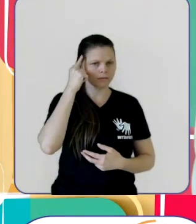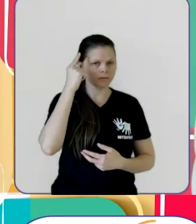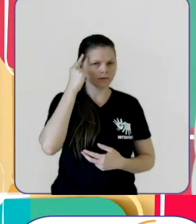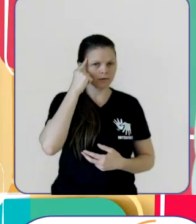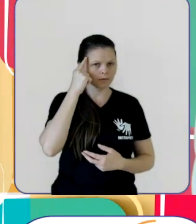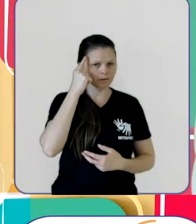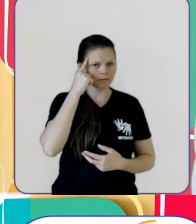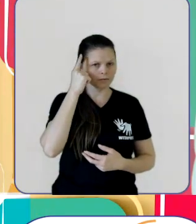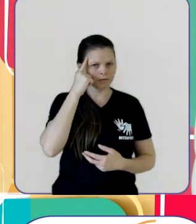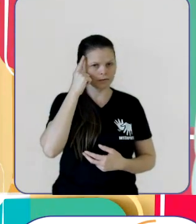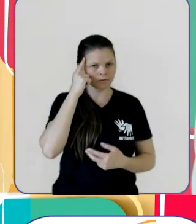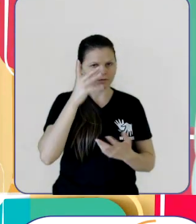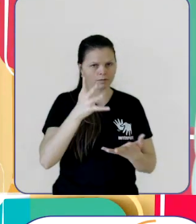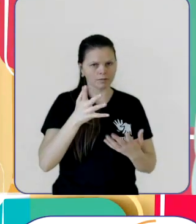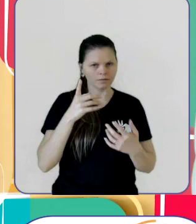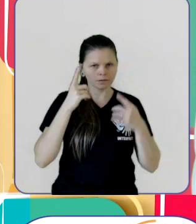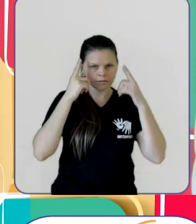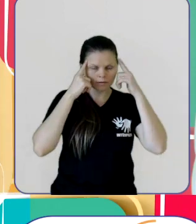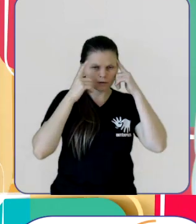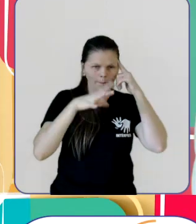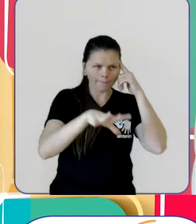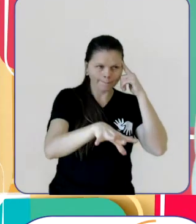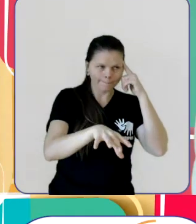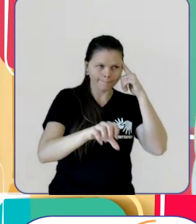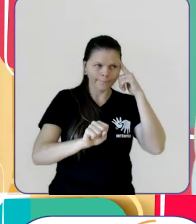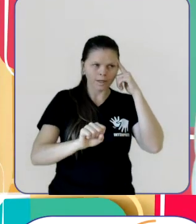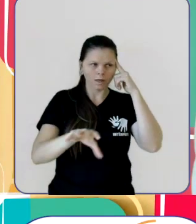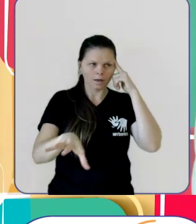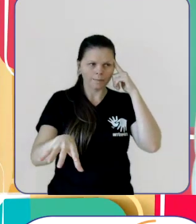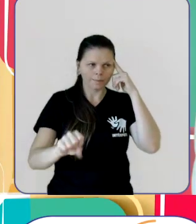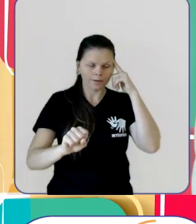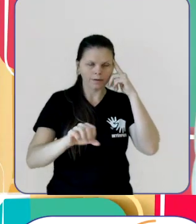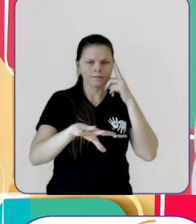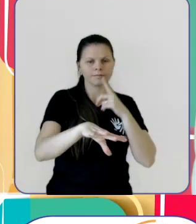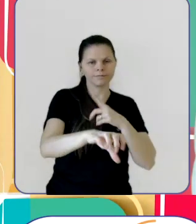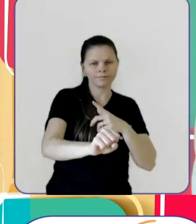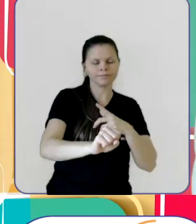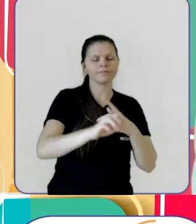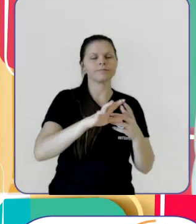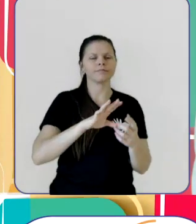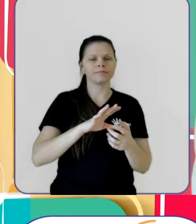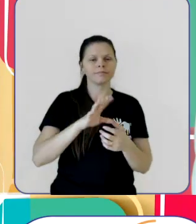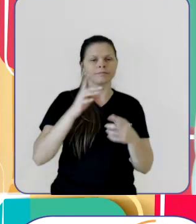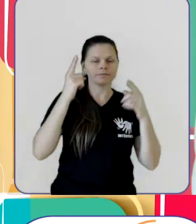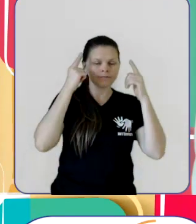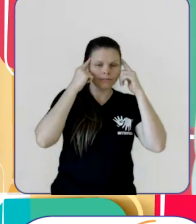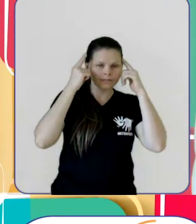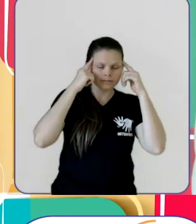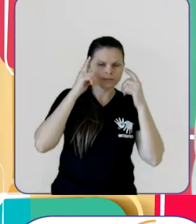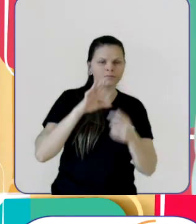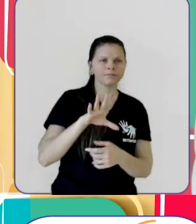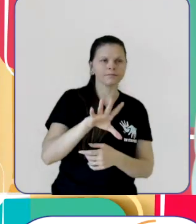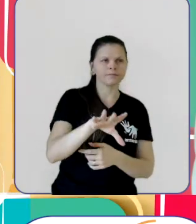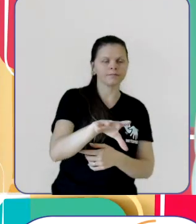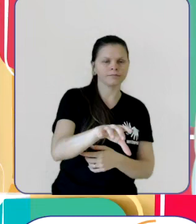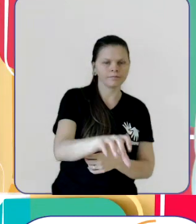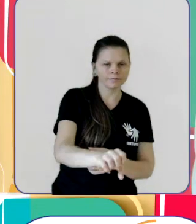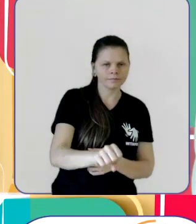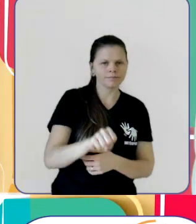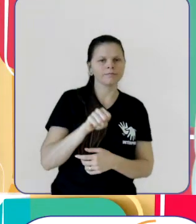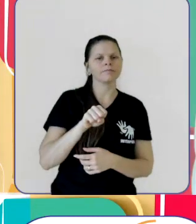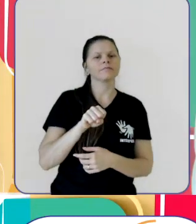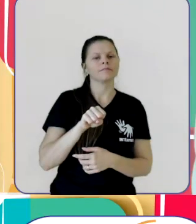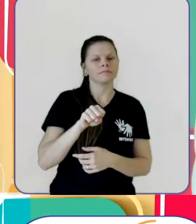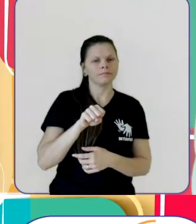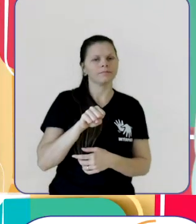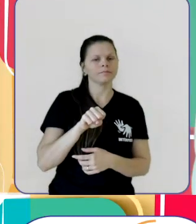pegar algo, então meu sistema nervoso ele faz essa ordenação para que eu pegue,